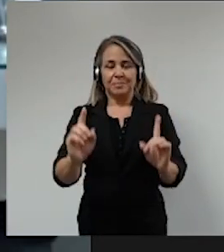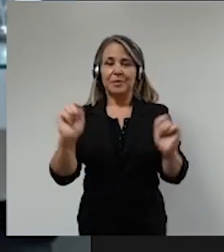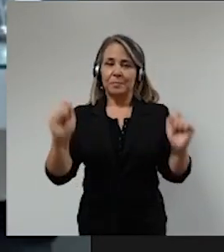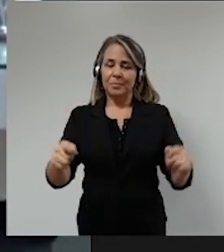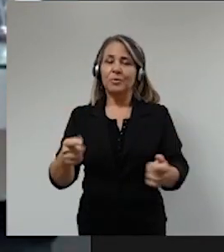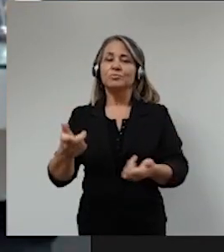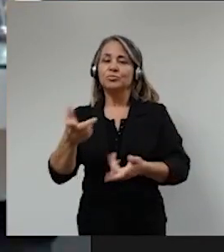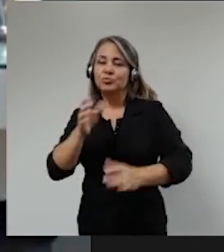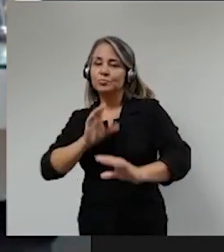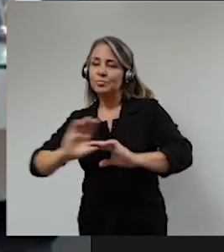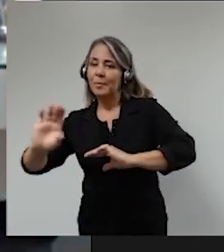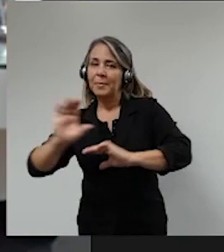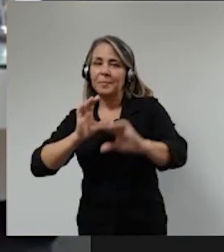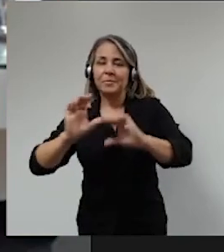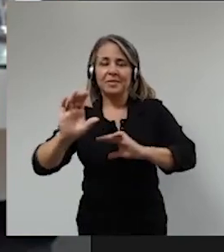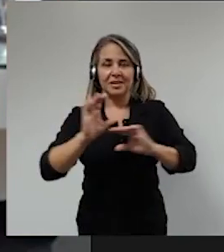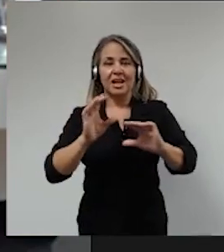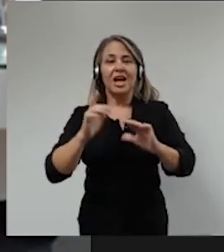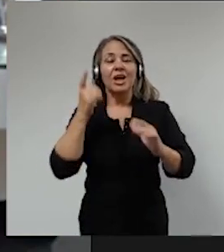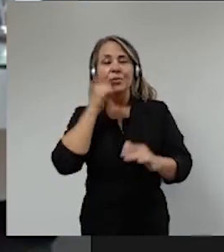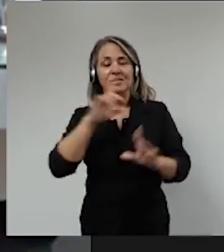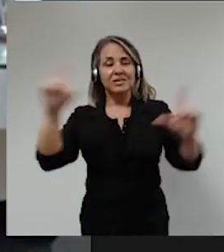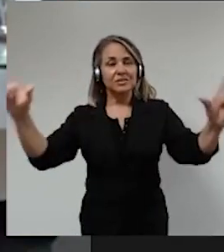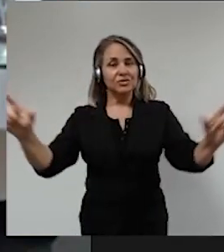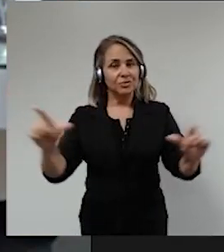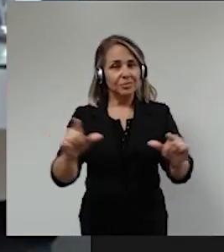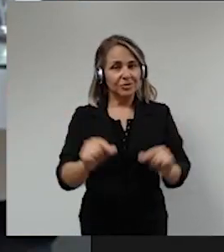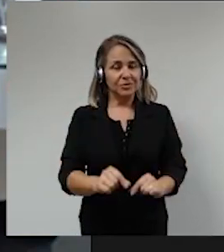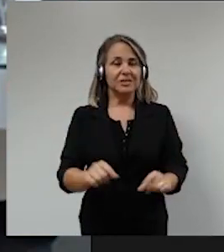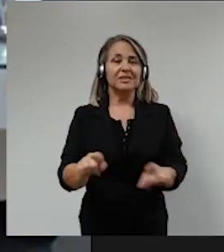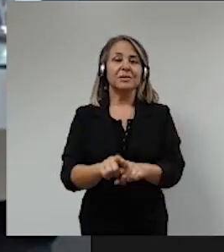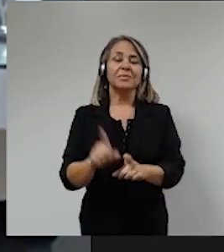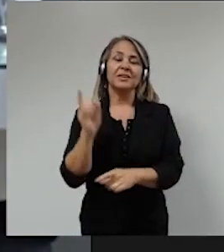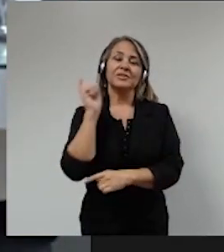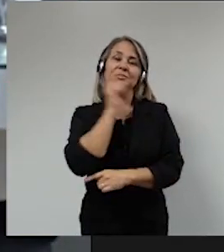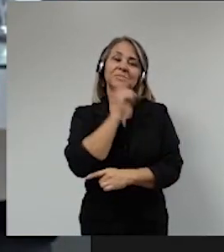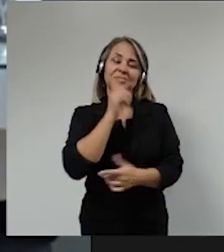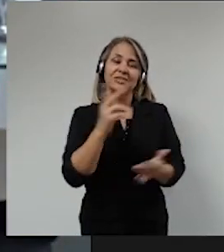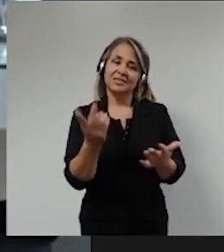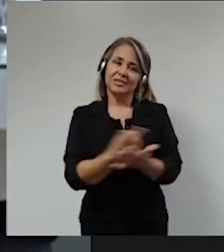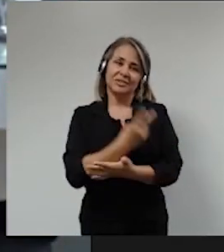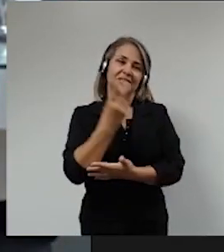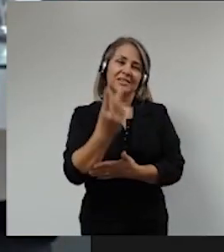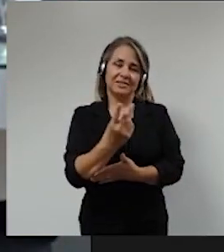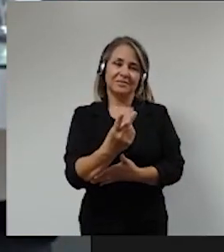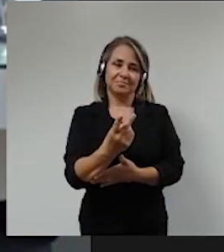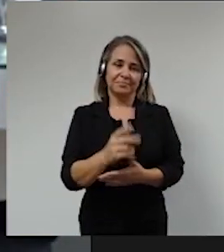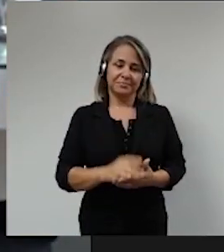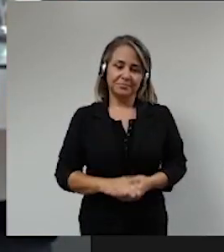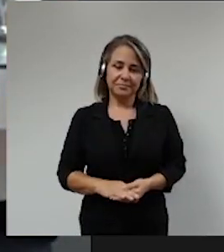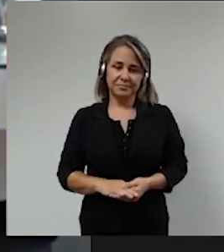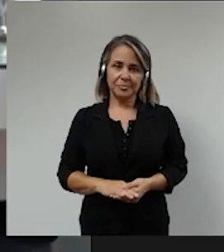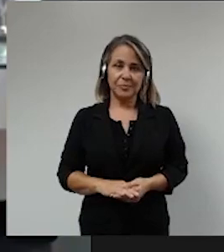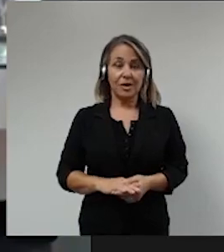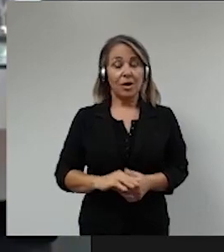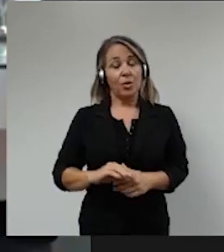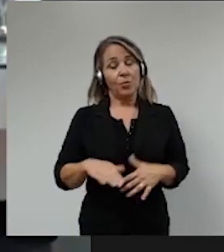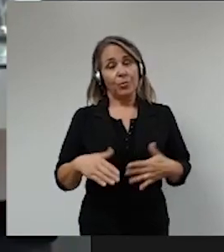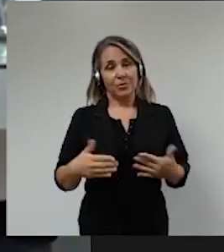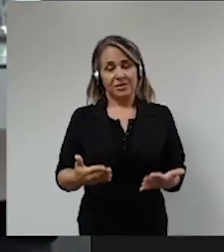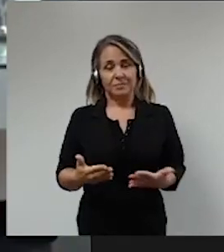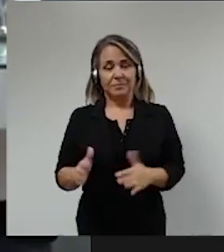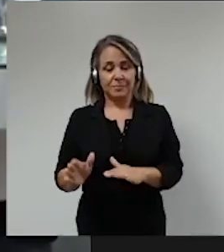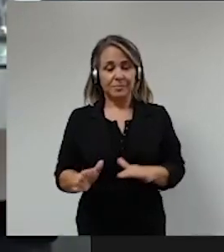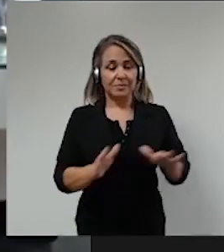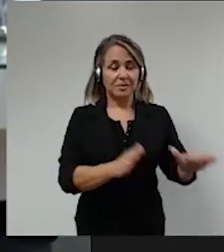dado. E com isso a gente consegue diminuir, inclusive, as fake news, um grande problema do momento. Ou seja, mas